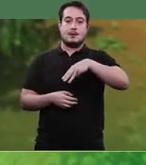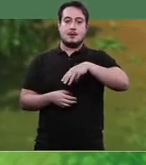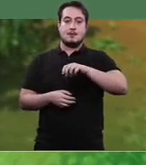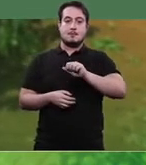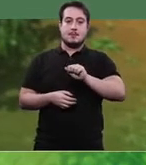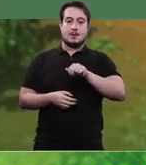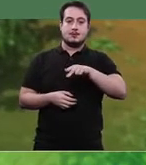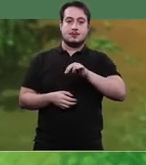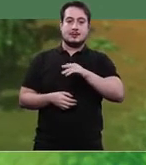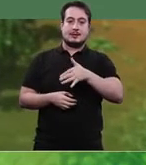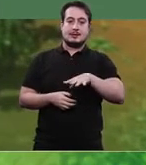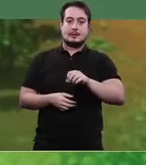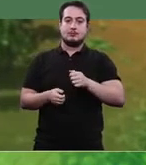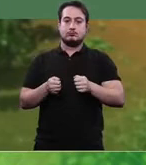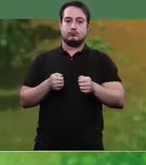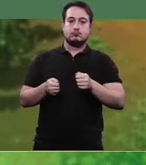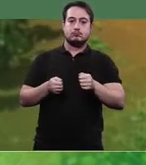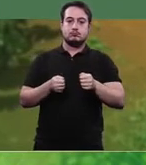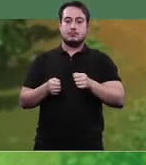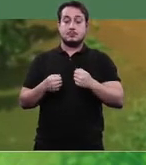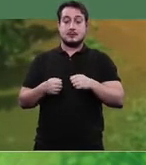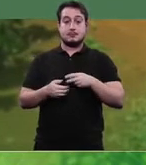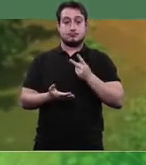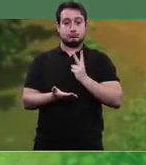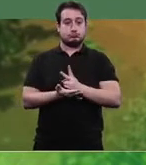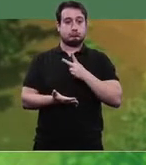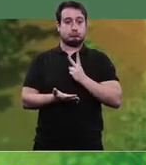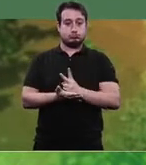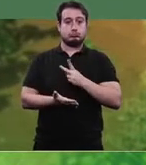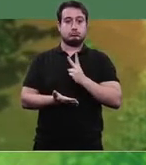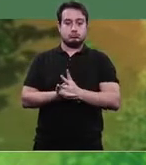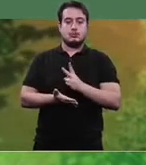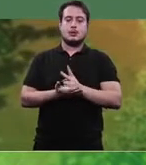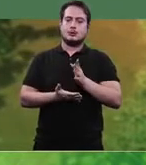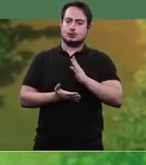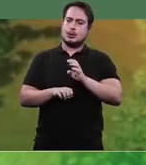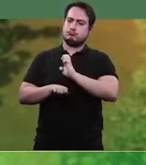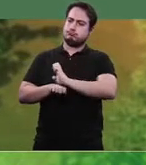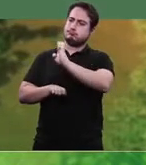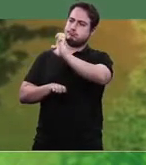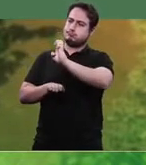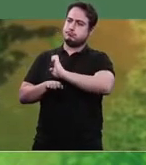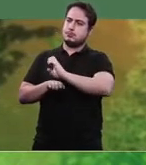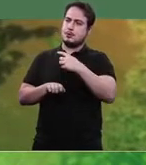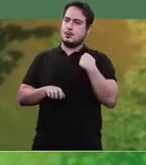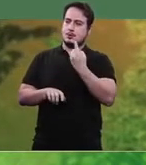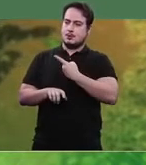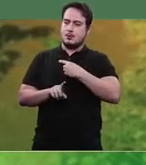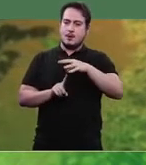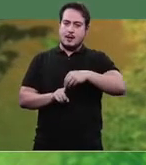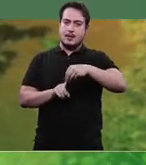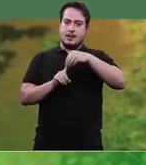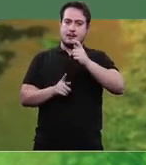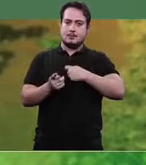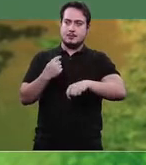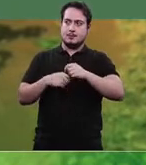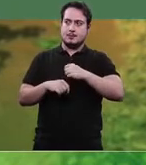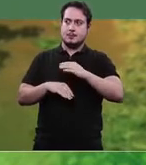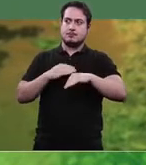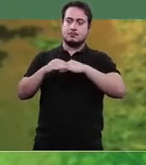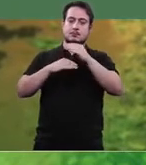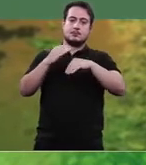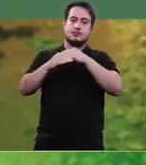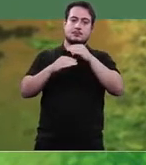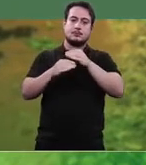nós temos que manter a nossa vantagem competitiva. Nós já exportamos muito, somos líderes de mercado e crescemos